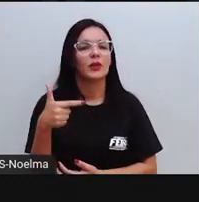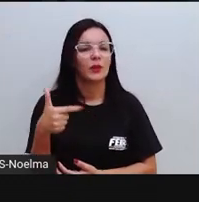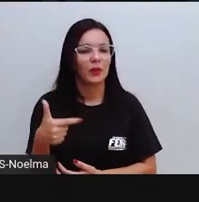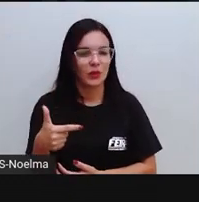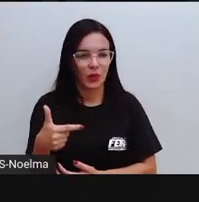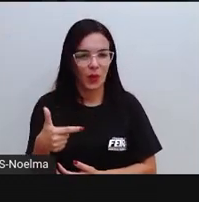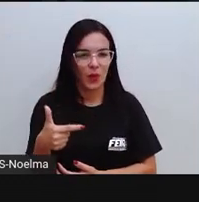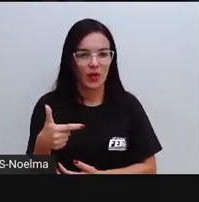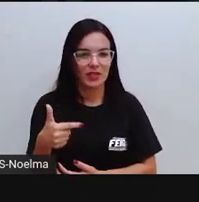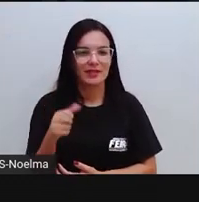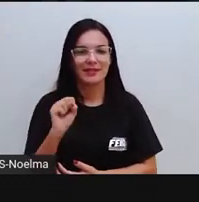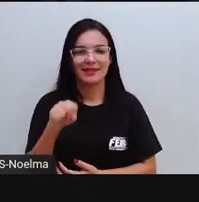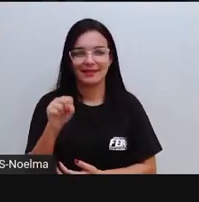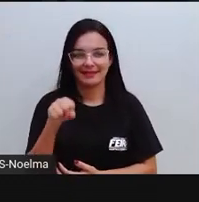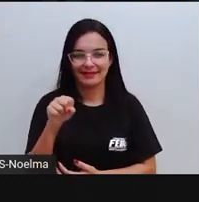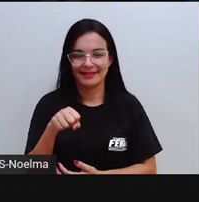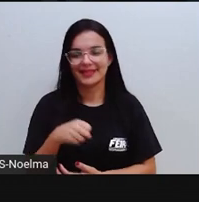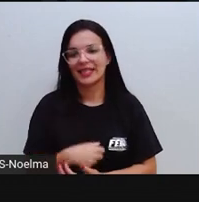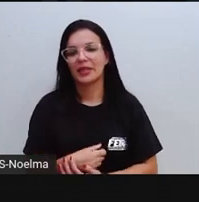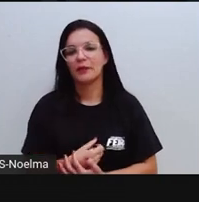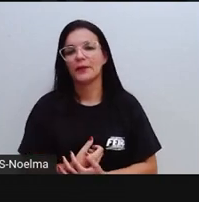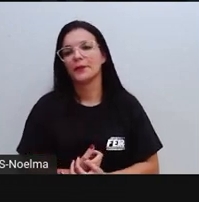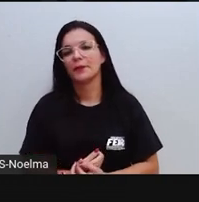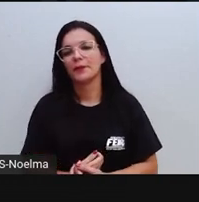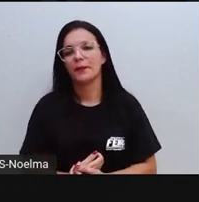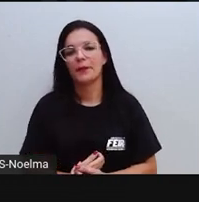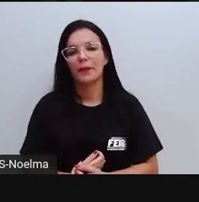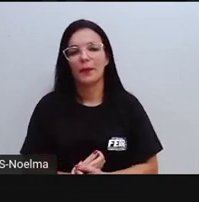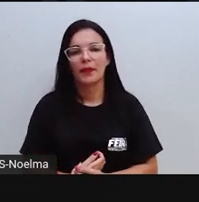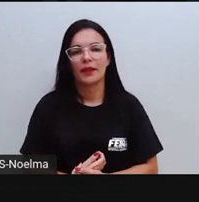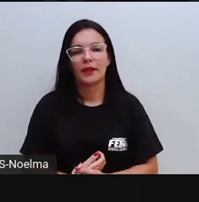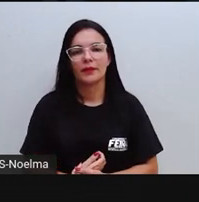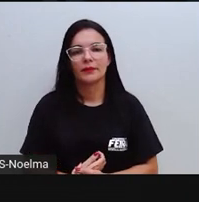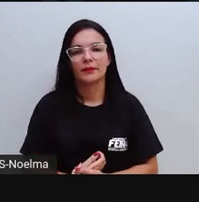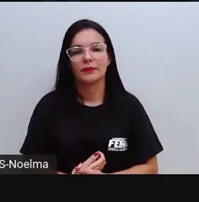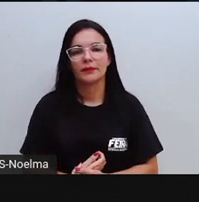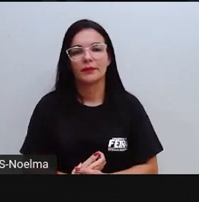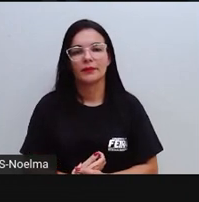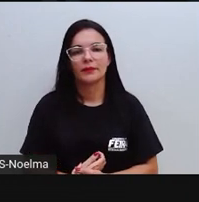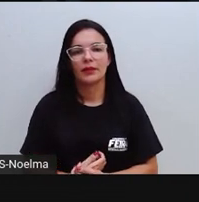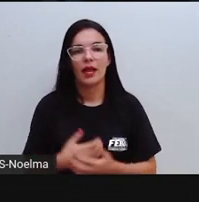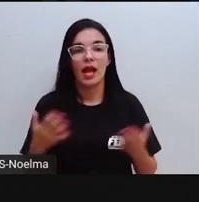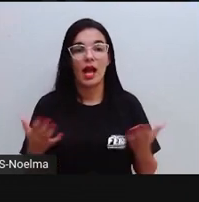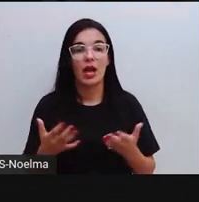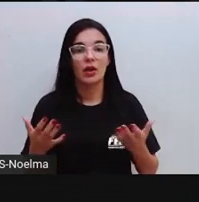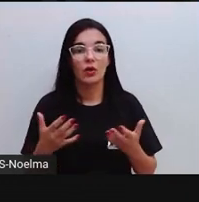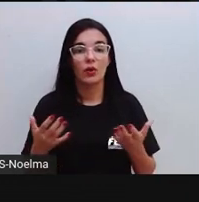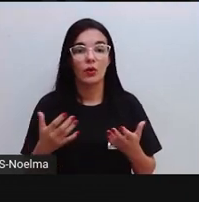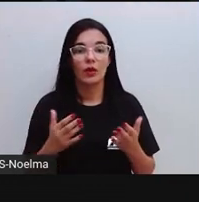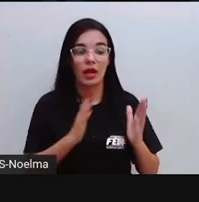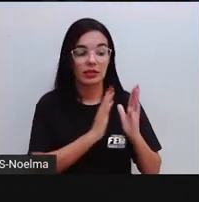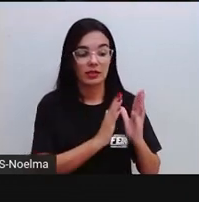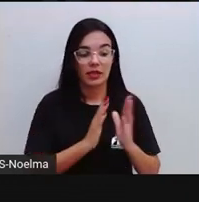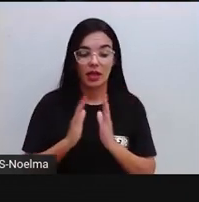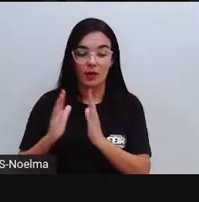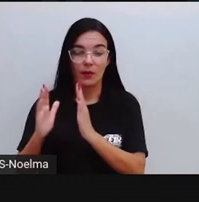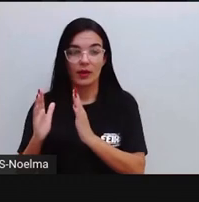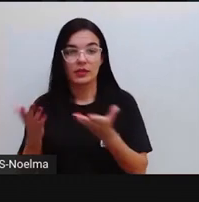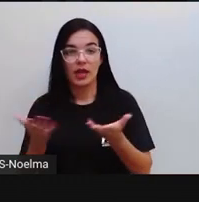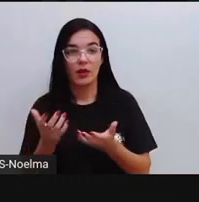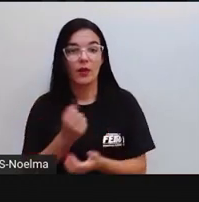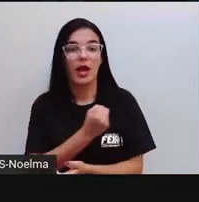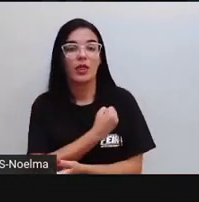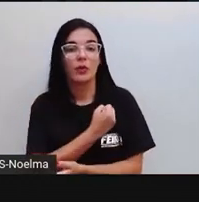Muito bem, dois triângulos. Muito bem, segundo ano. E olha lá, mais uma sequência para